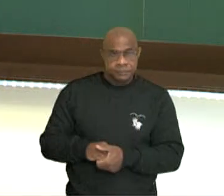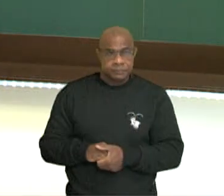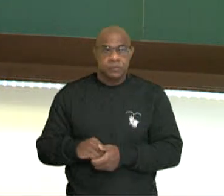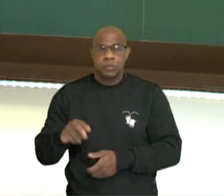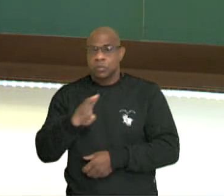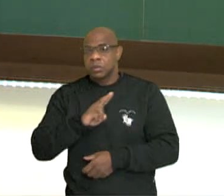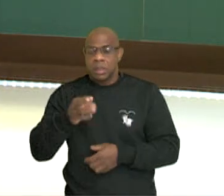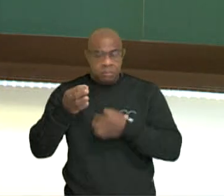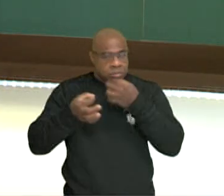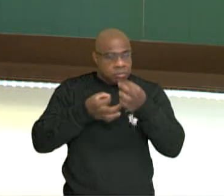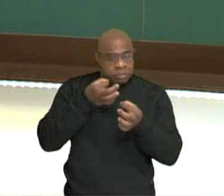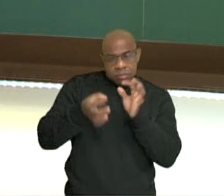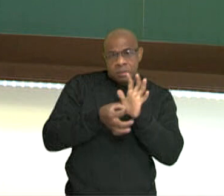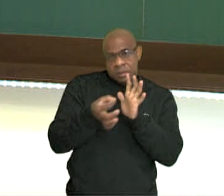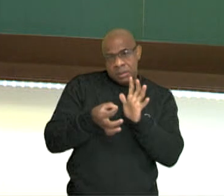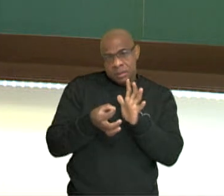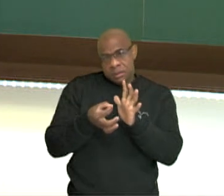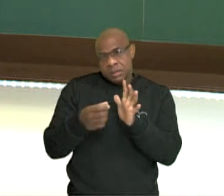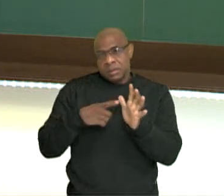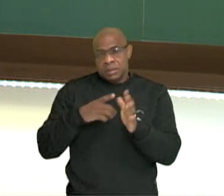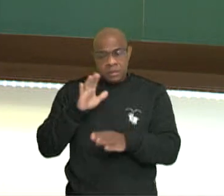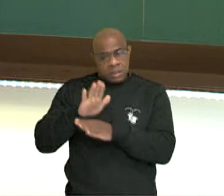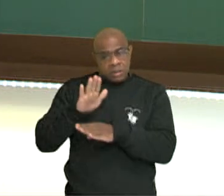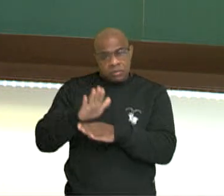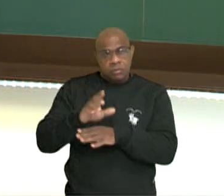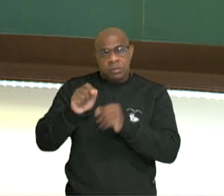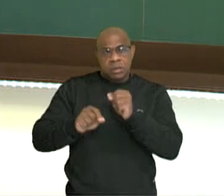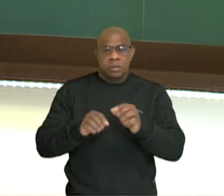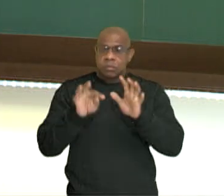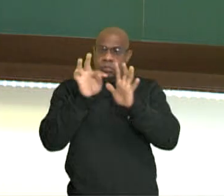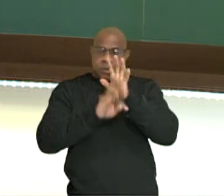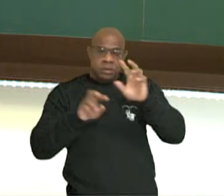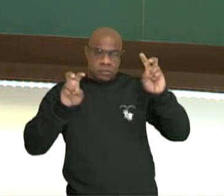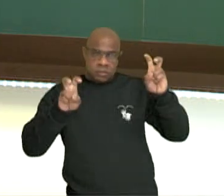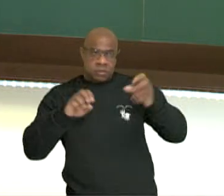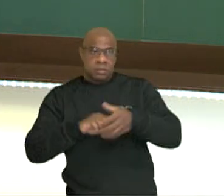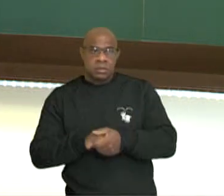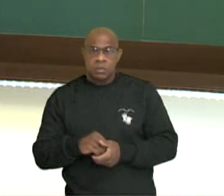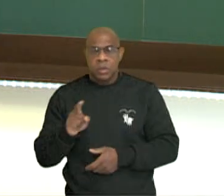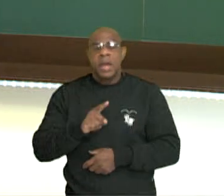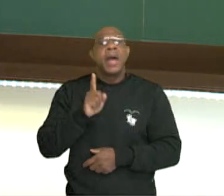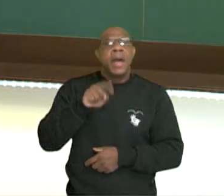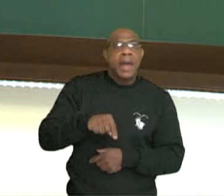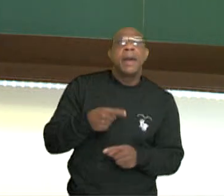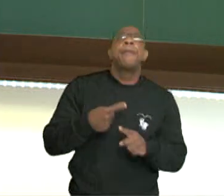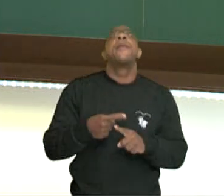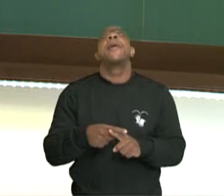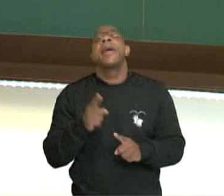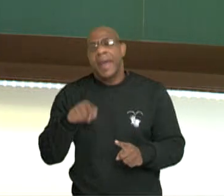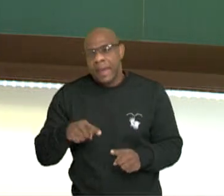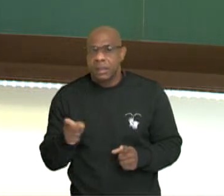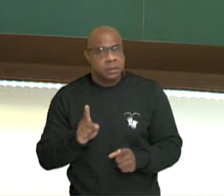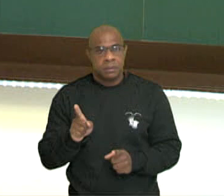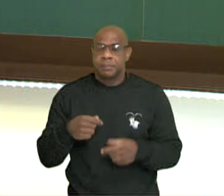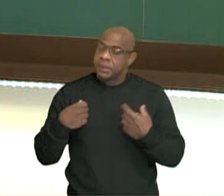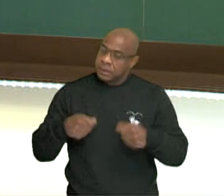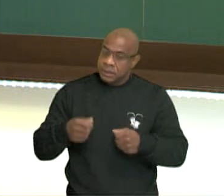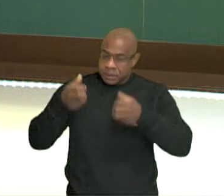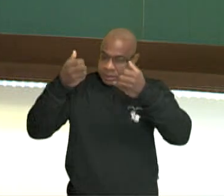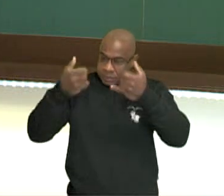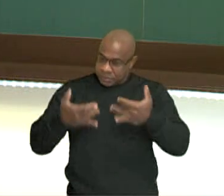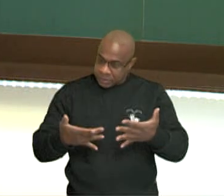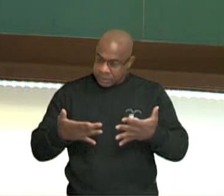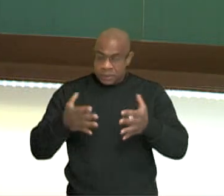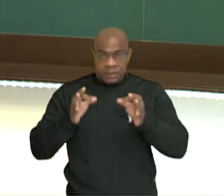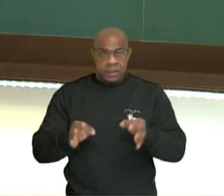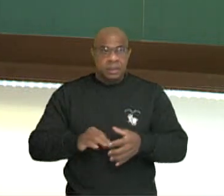dão o suporte para o seu texto, não é verdade? Eu não posso dizer só é porque é, eu tenho que argumentar. E eu te pergunto,